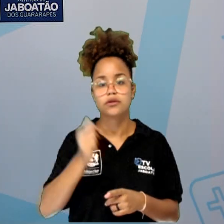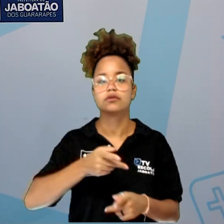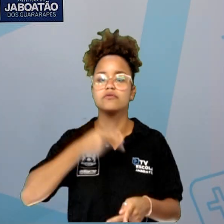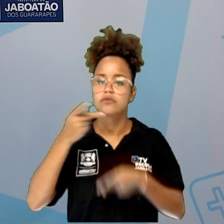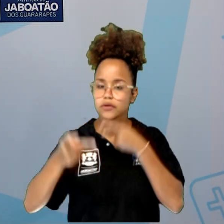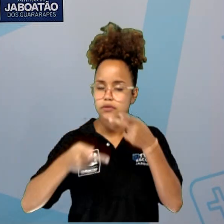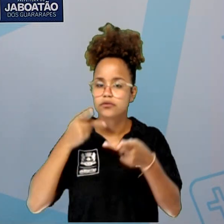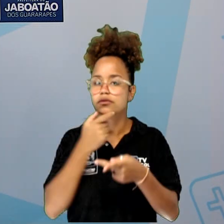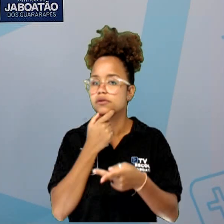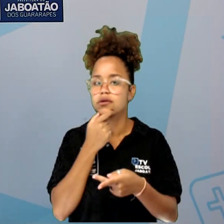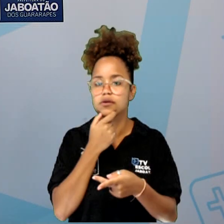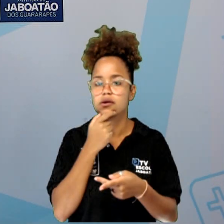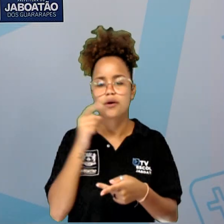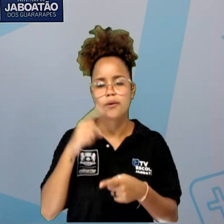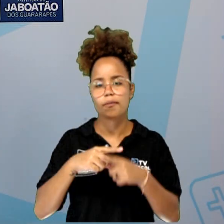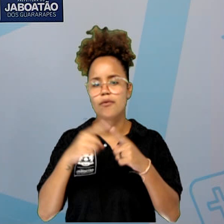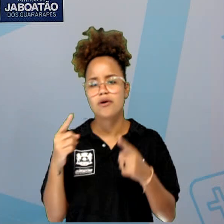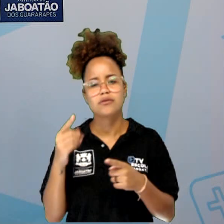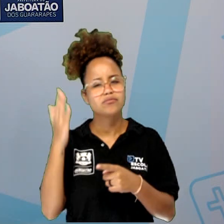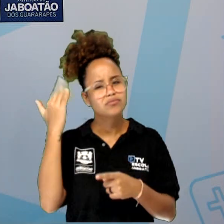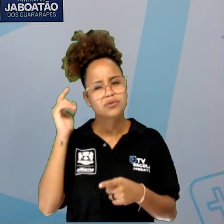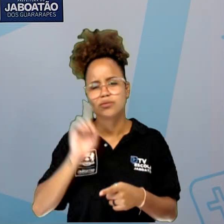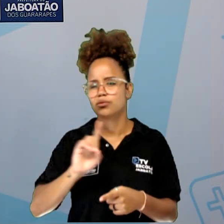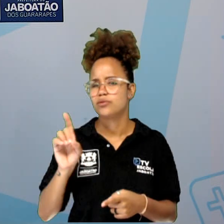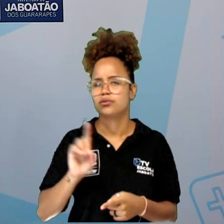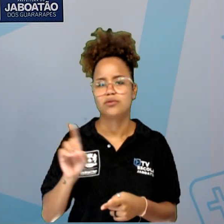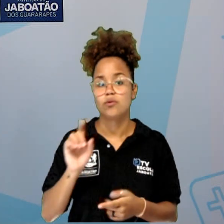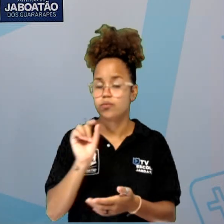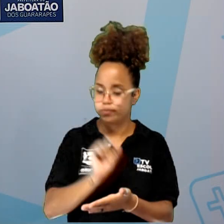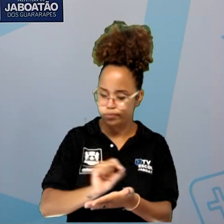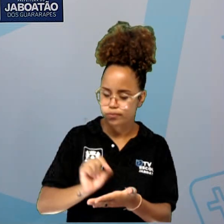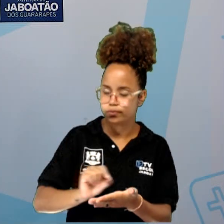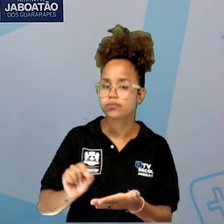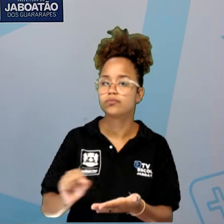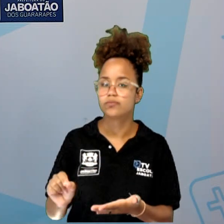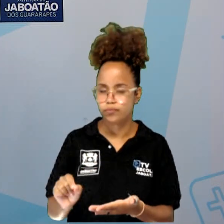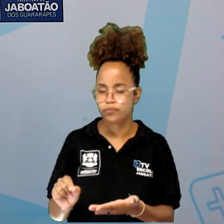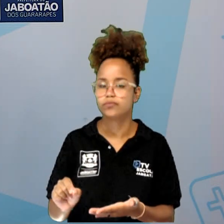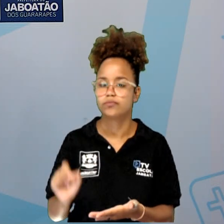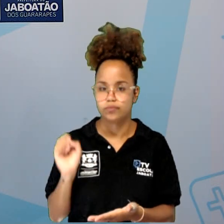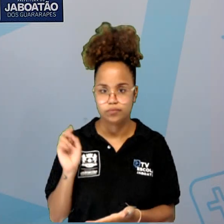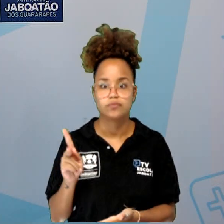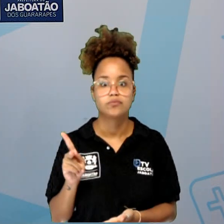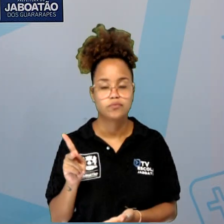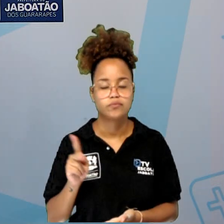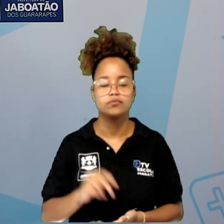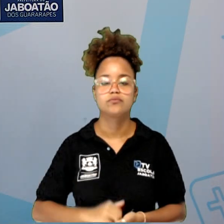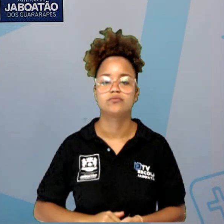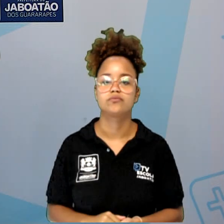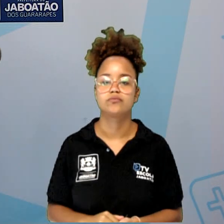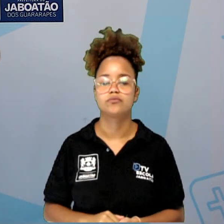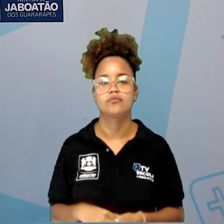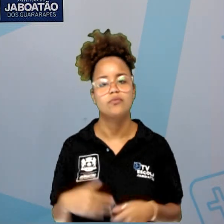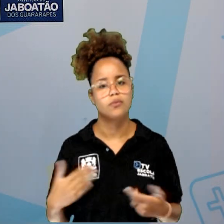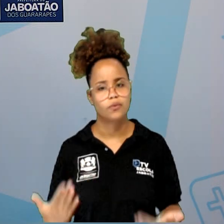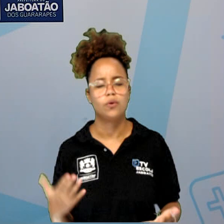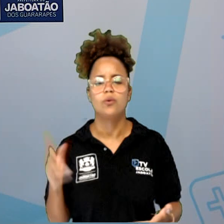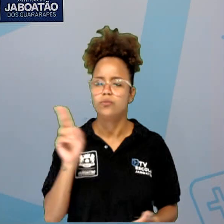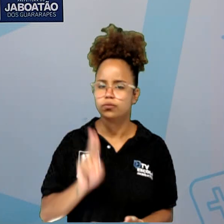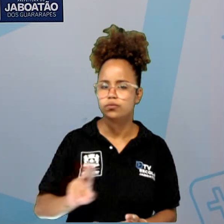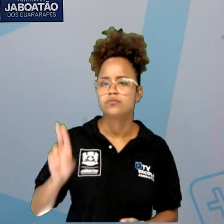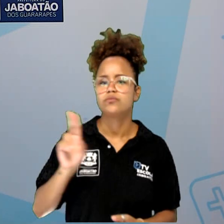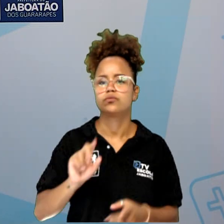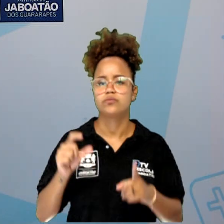em inglês, mas eu não sei como é que se escreve, certo? Ou seja, eu vou utilizar aqui